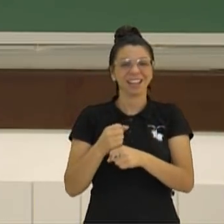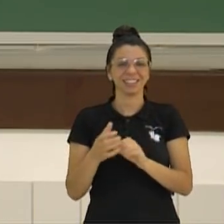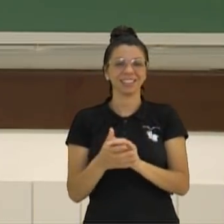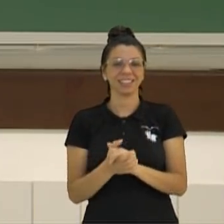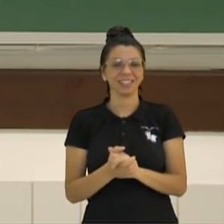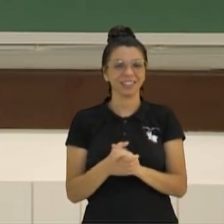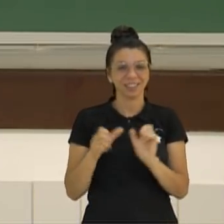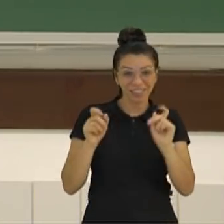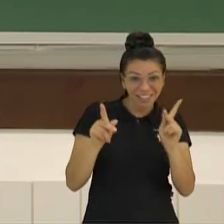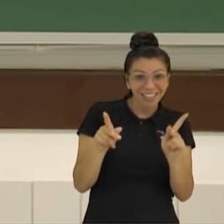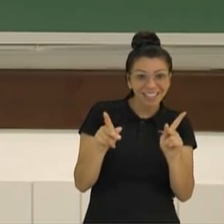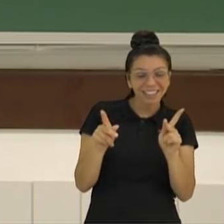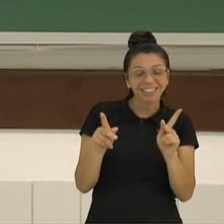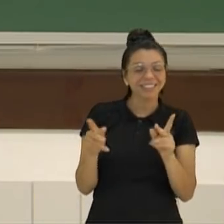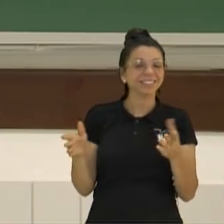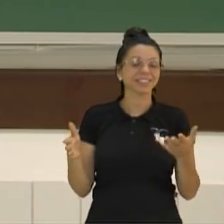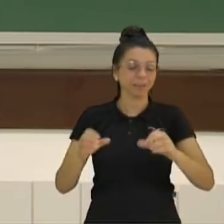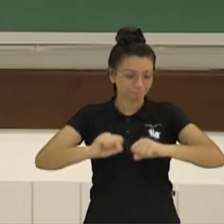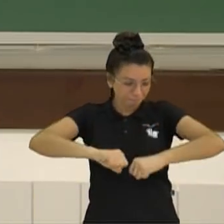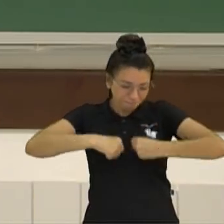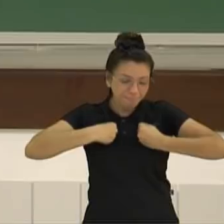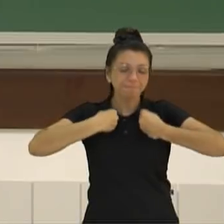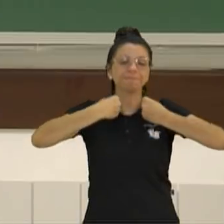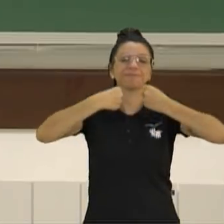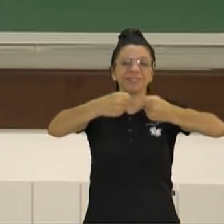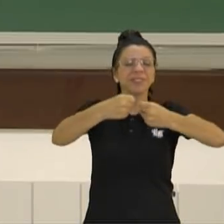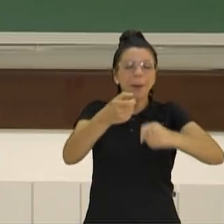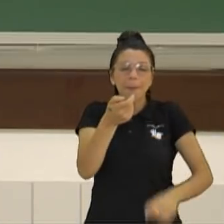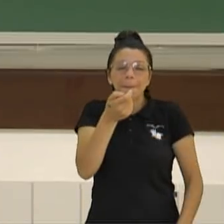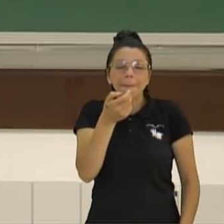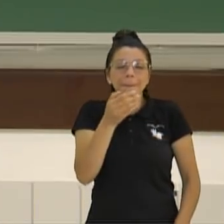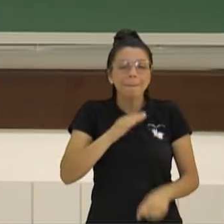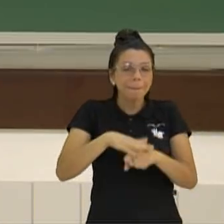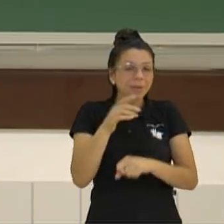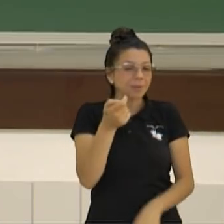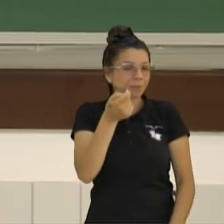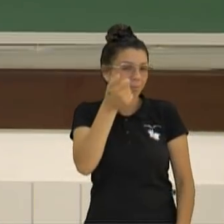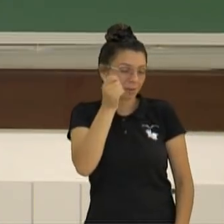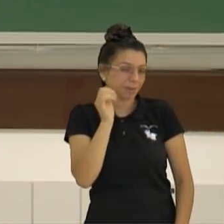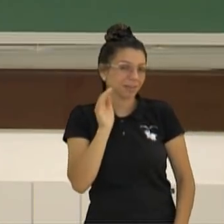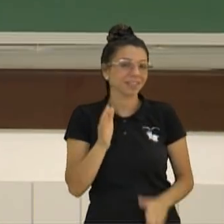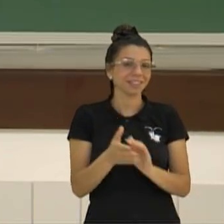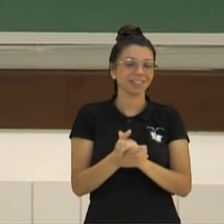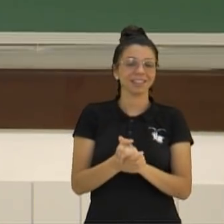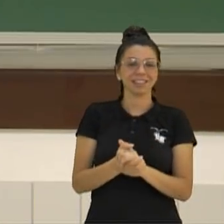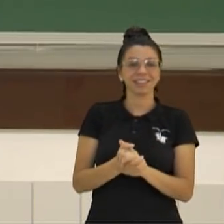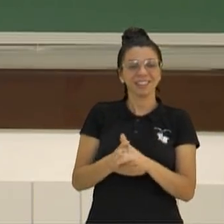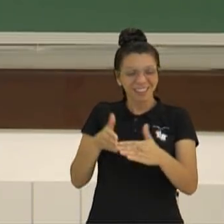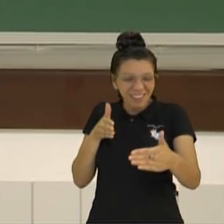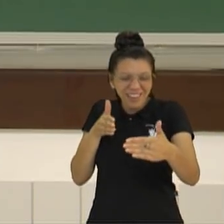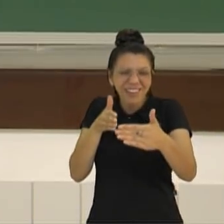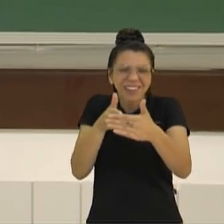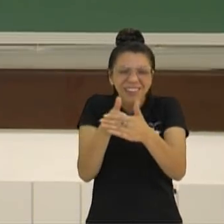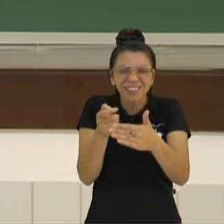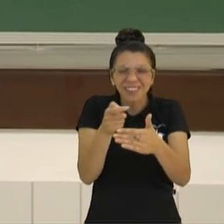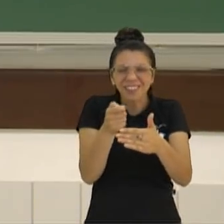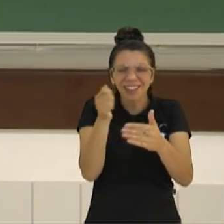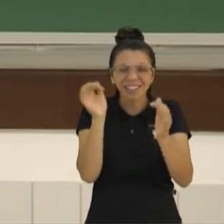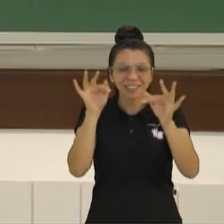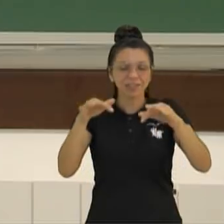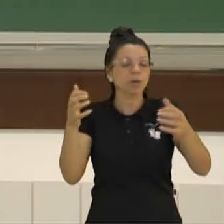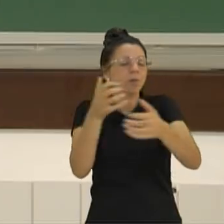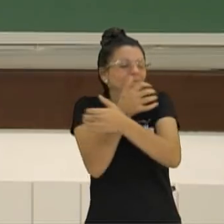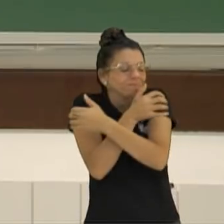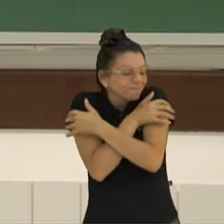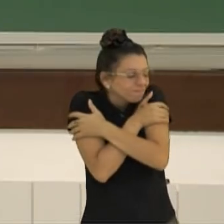ok, gente? Então, se esforce mais um pouquinho, que estamos chegando lá. Meu